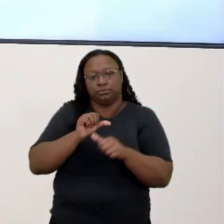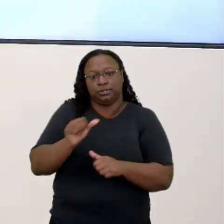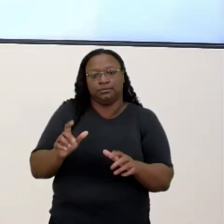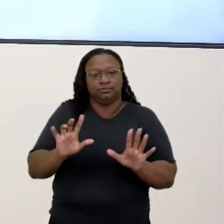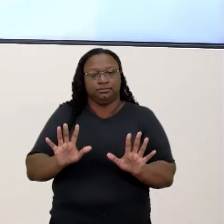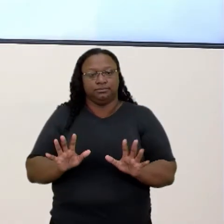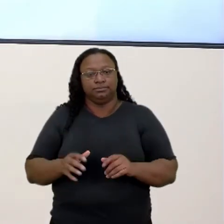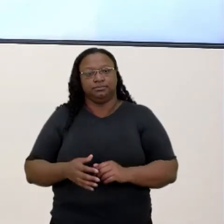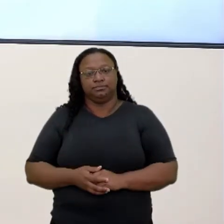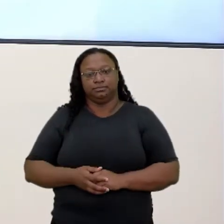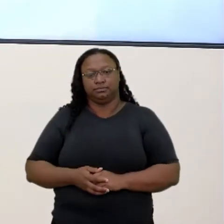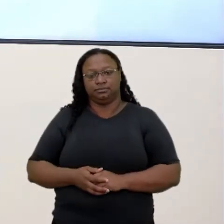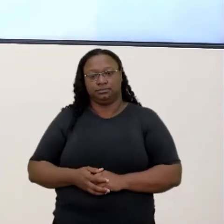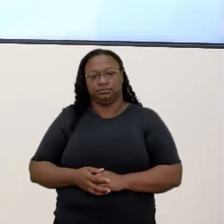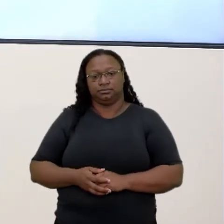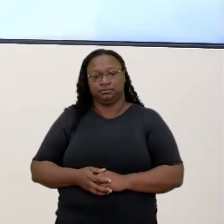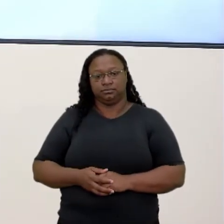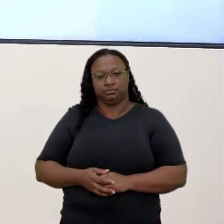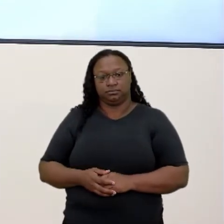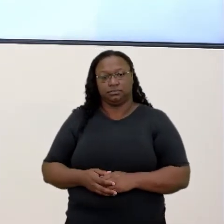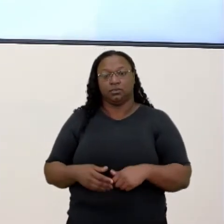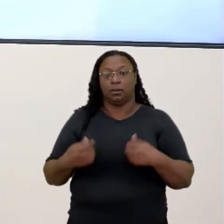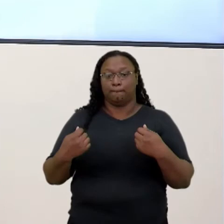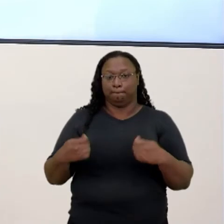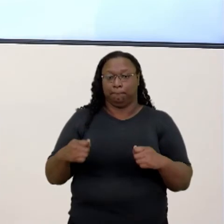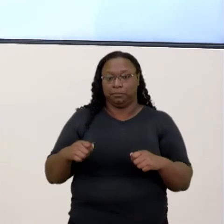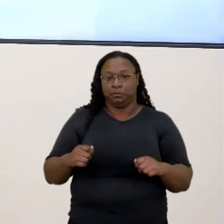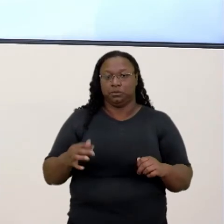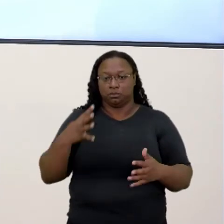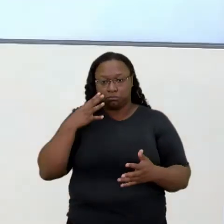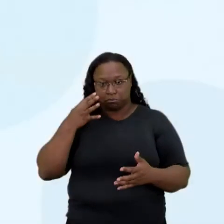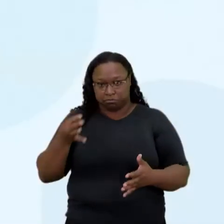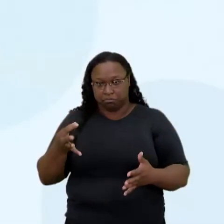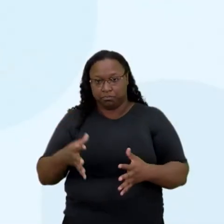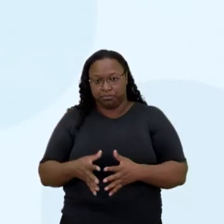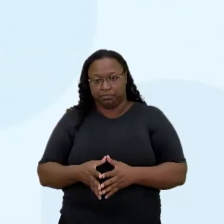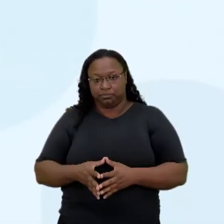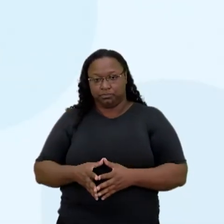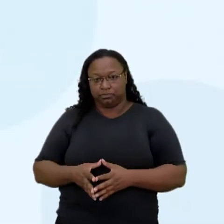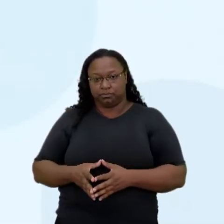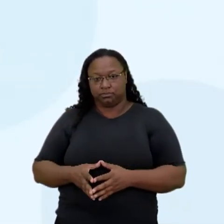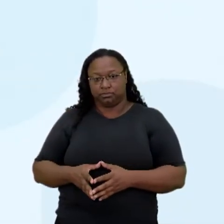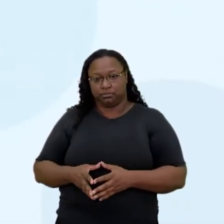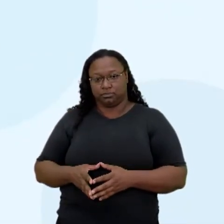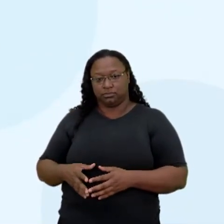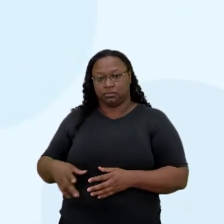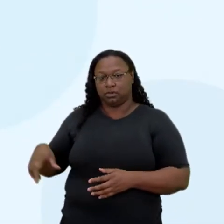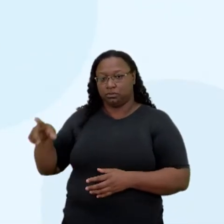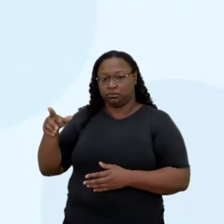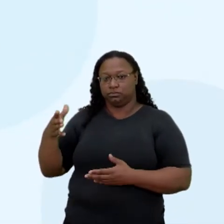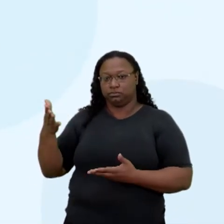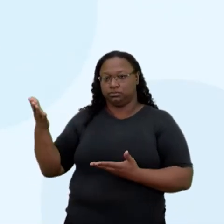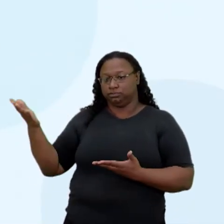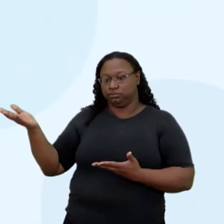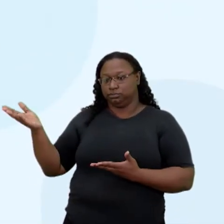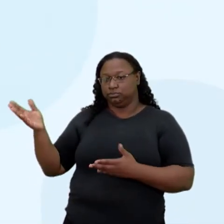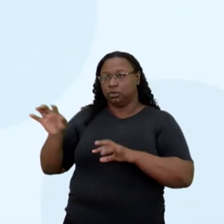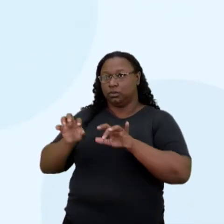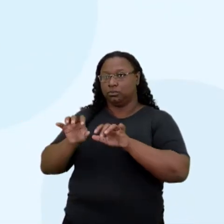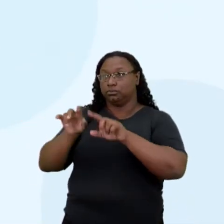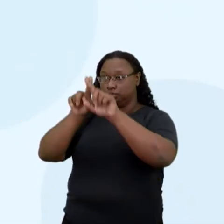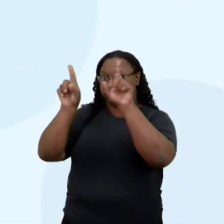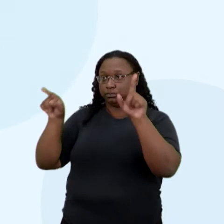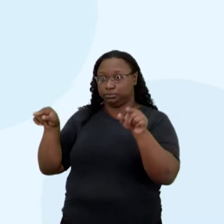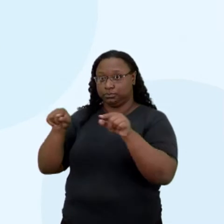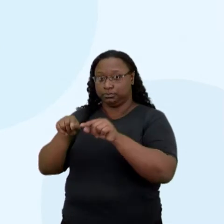aí, que é perigoso. Então tem que ficar atento a essa questão aqui. A gente fez isso aí no Excel, não sei se você lembra, né? Inclusive,